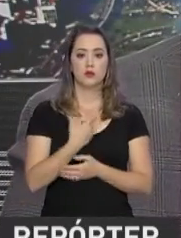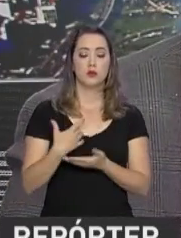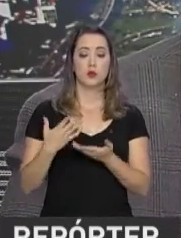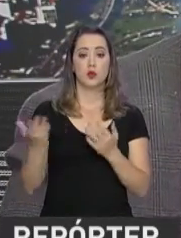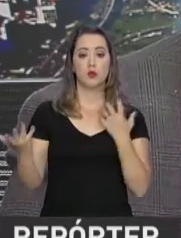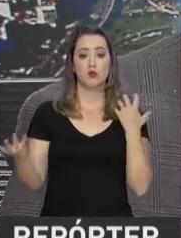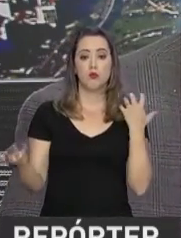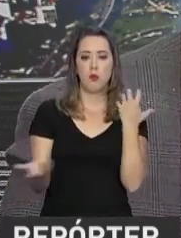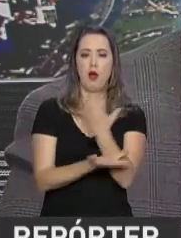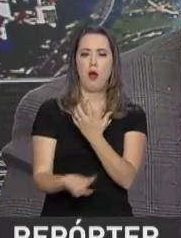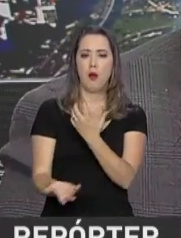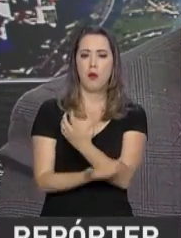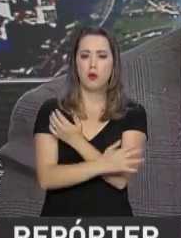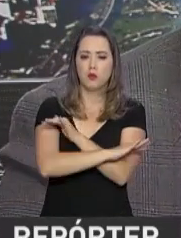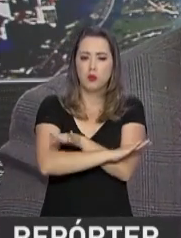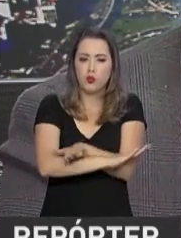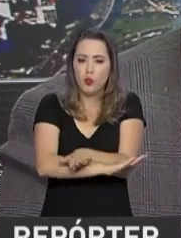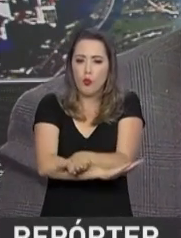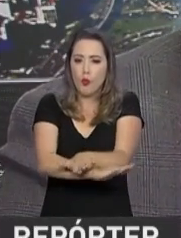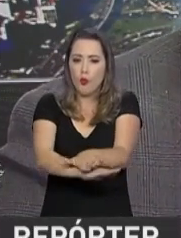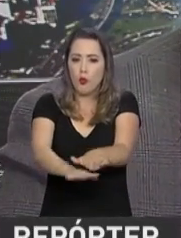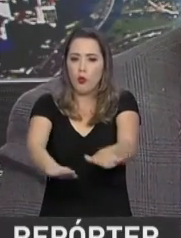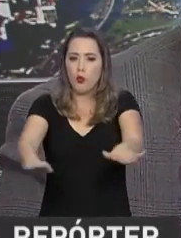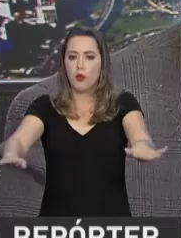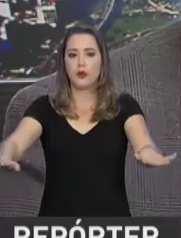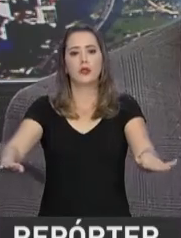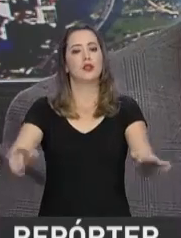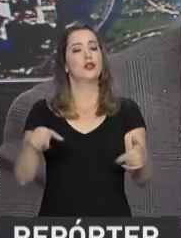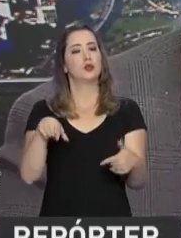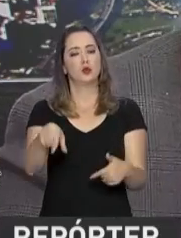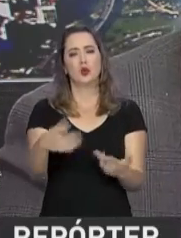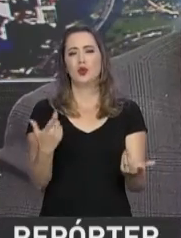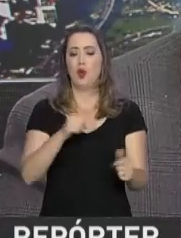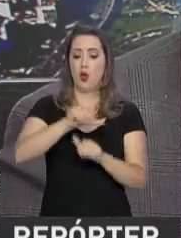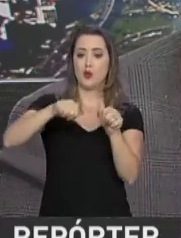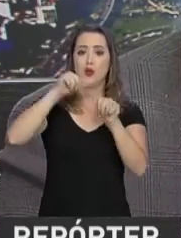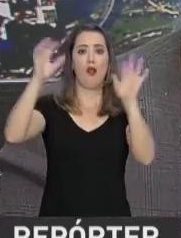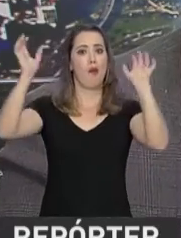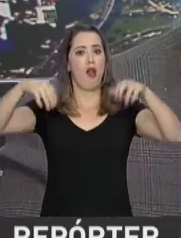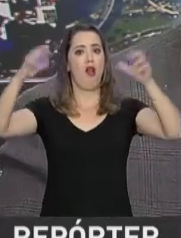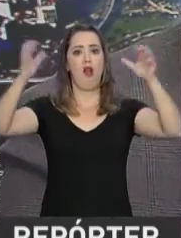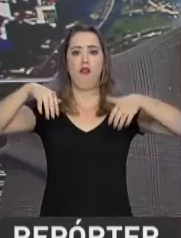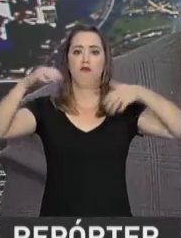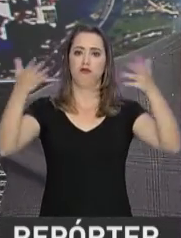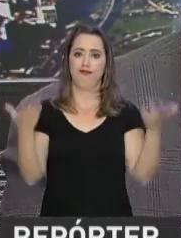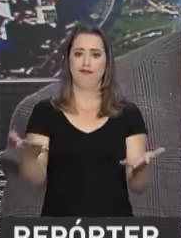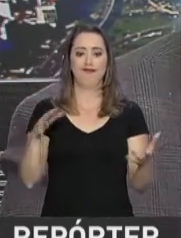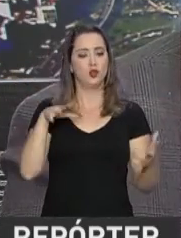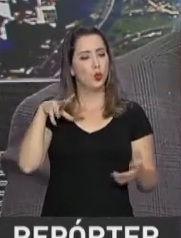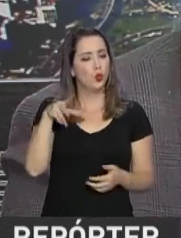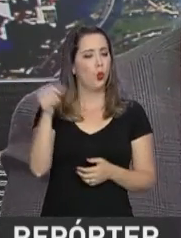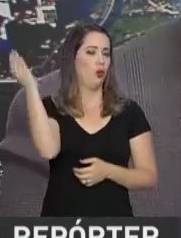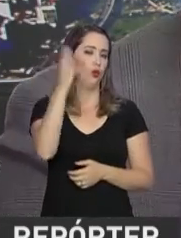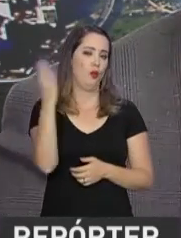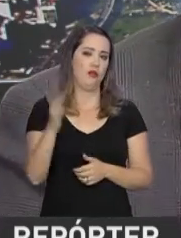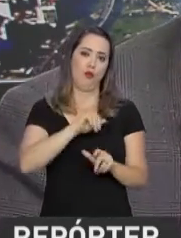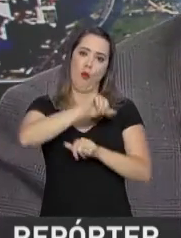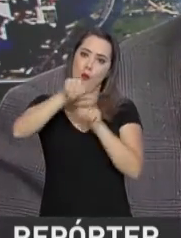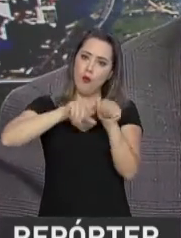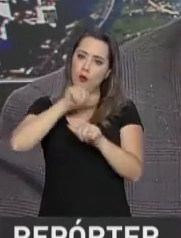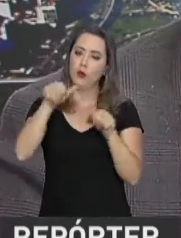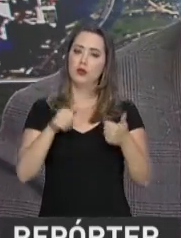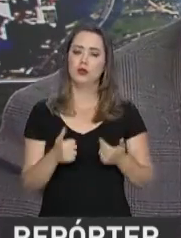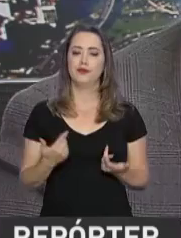amazônico nós mudamos o regime de chuva nós afetamos o regime de chuvas para o resto do brasil e isso